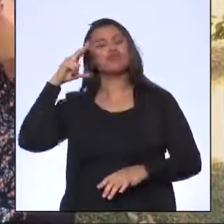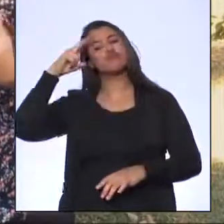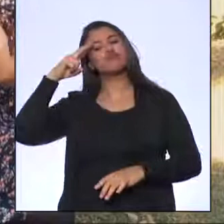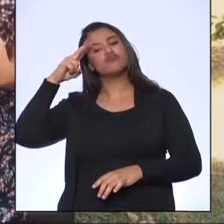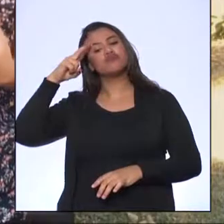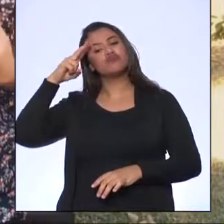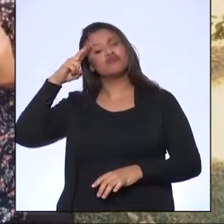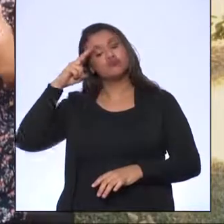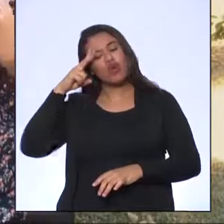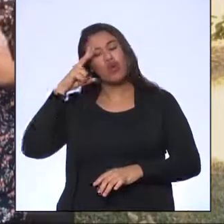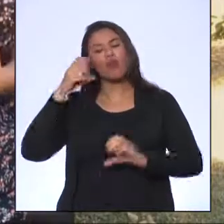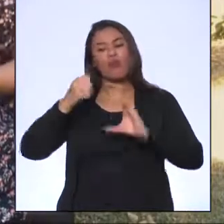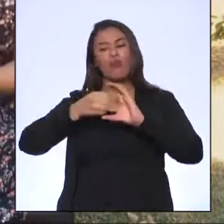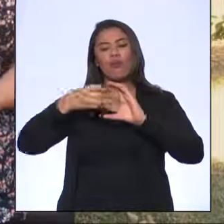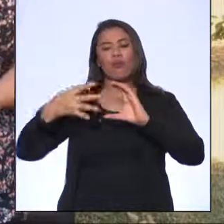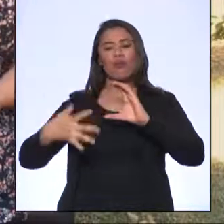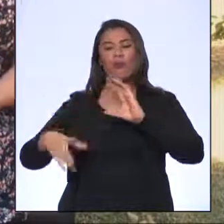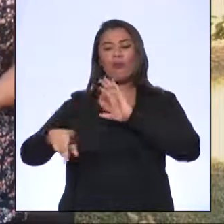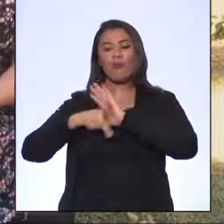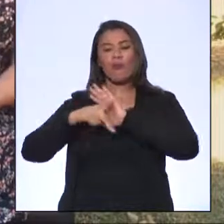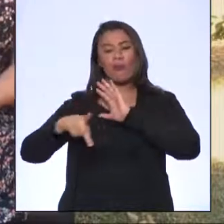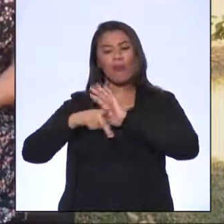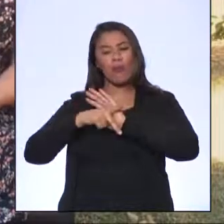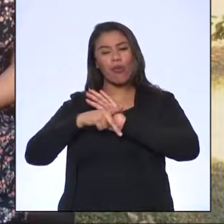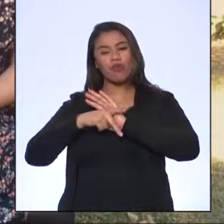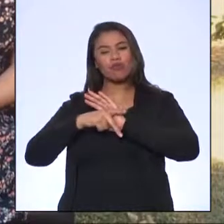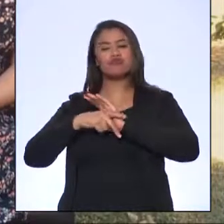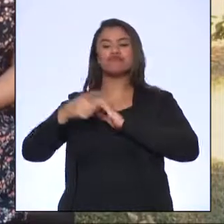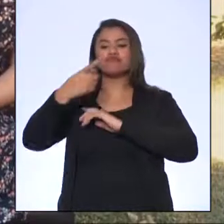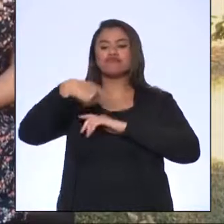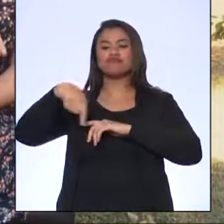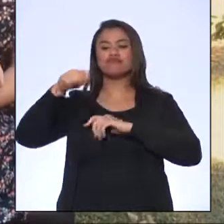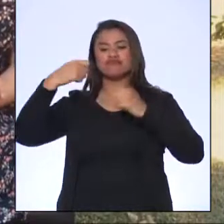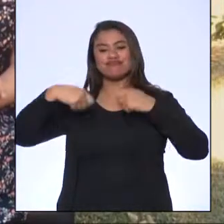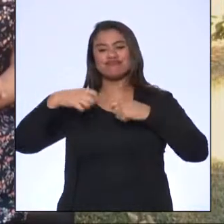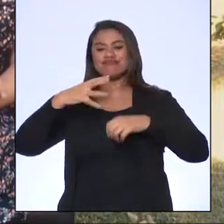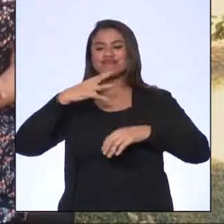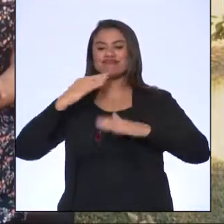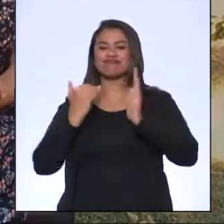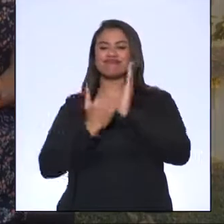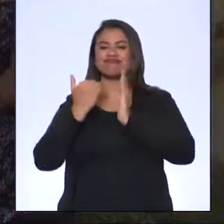características específicas que a gente precisa conhecer melhor. Vamos lá?